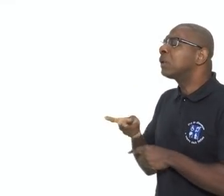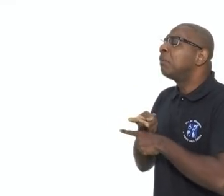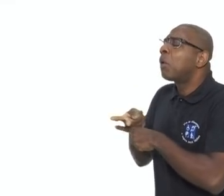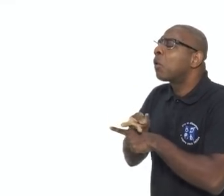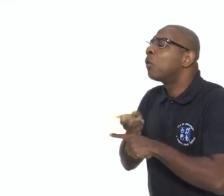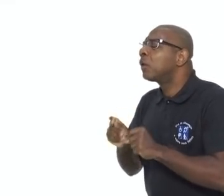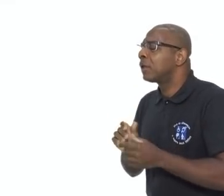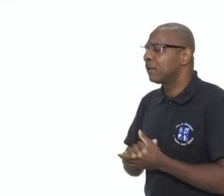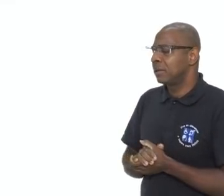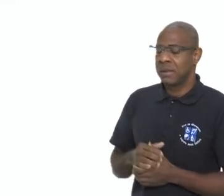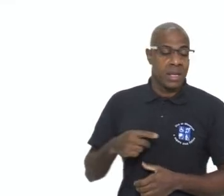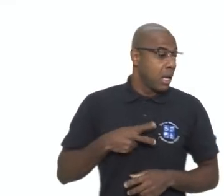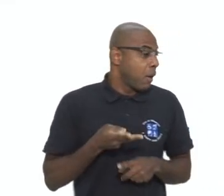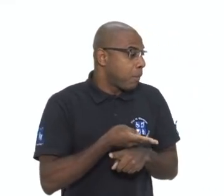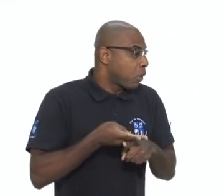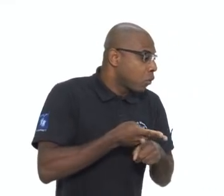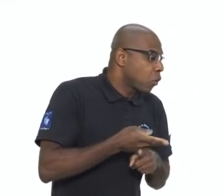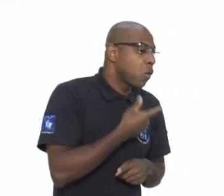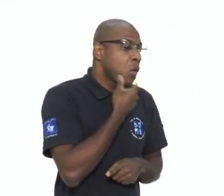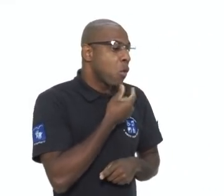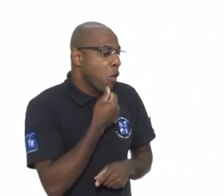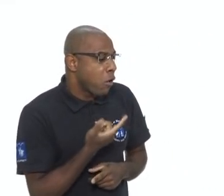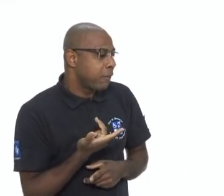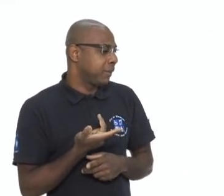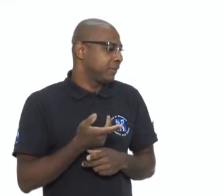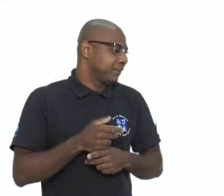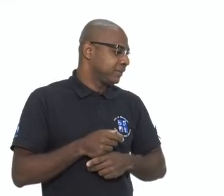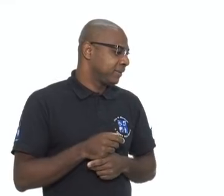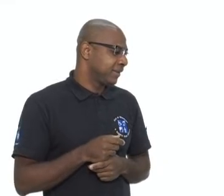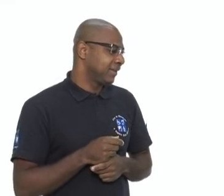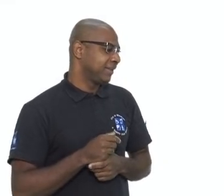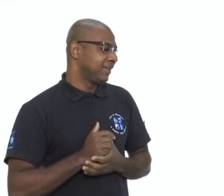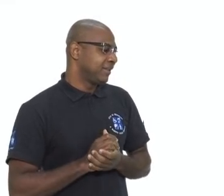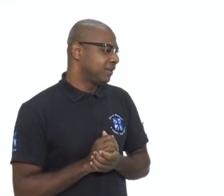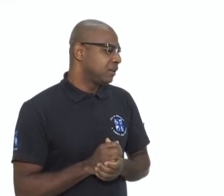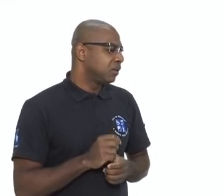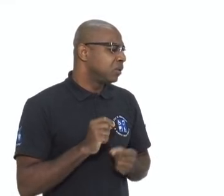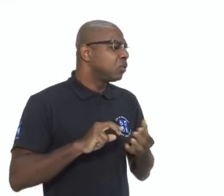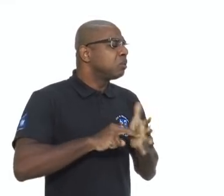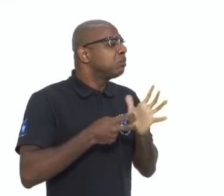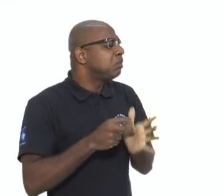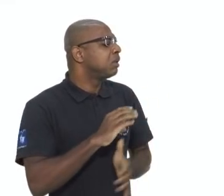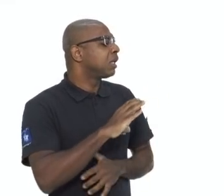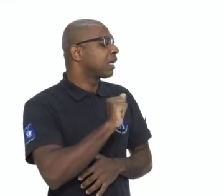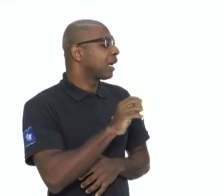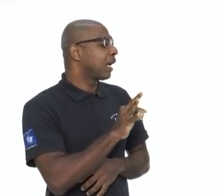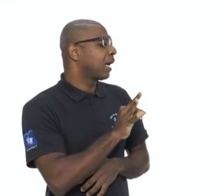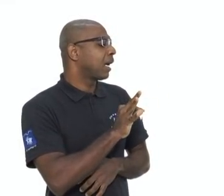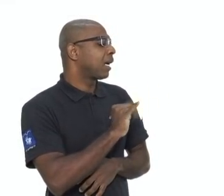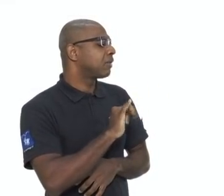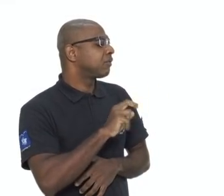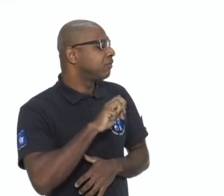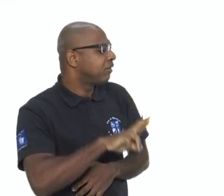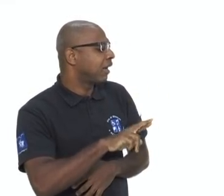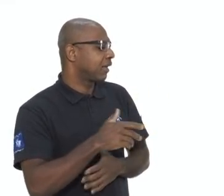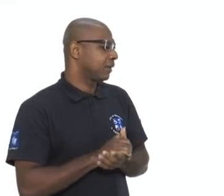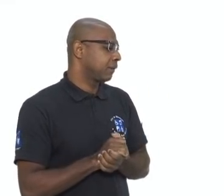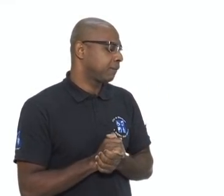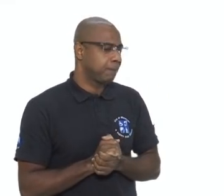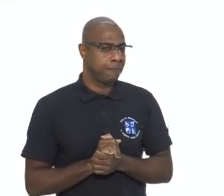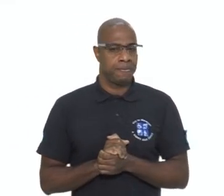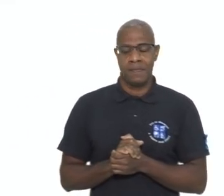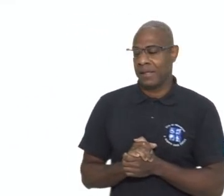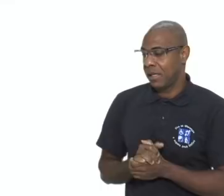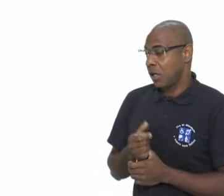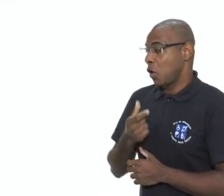procuras? Procuro os homens, disse o príncipezinho. Que quer dizer cativar? Os homens,